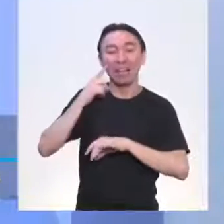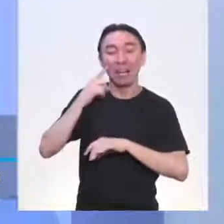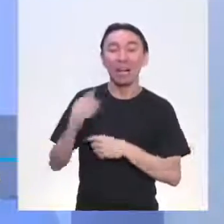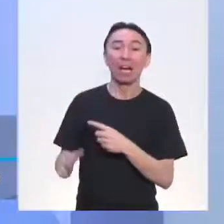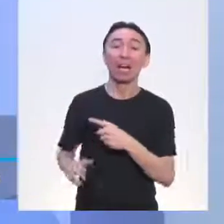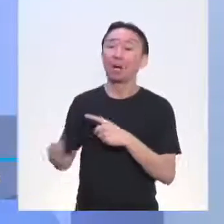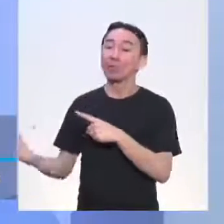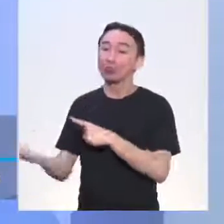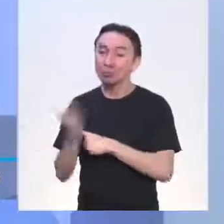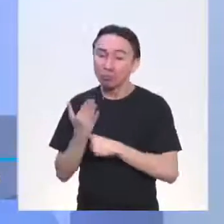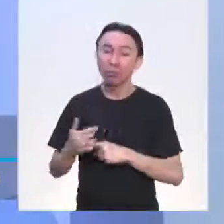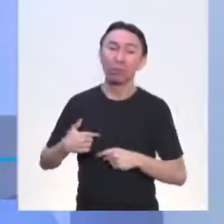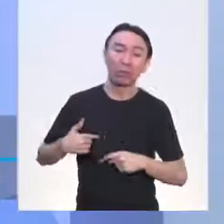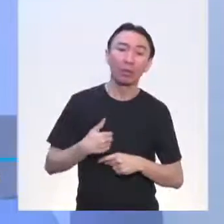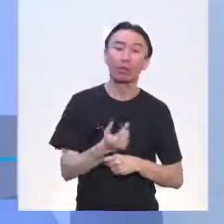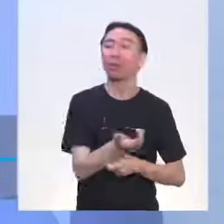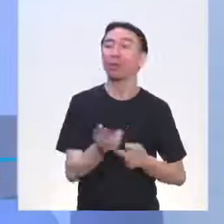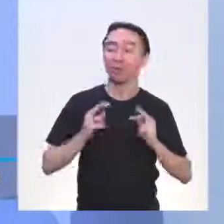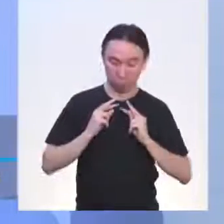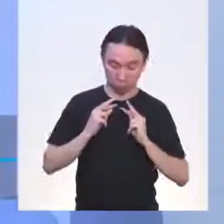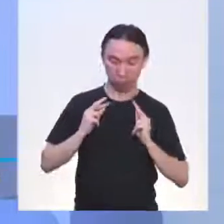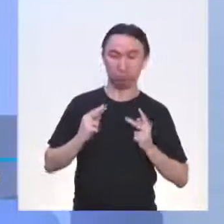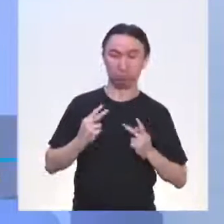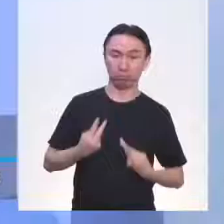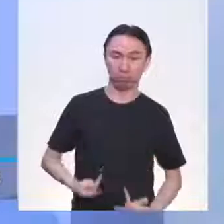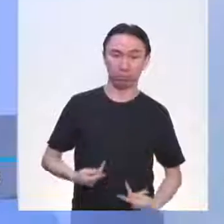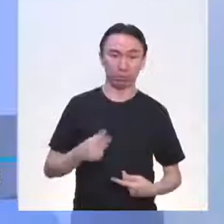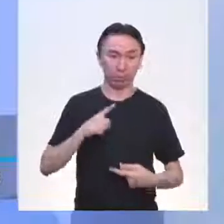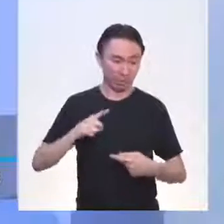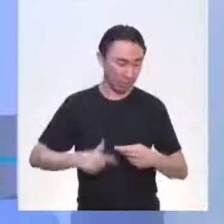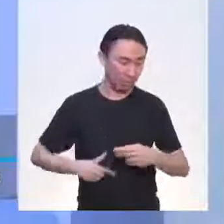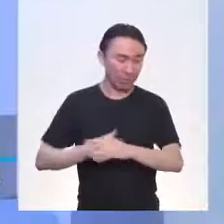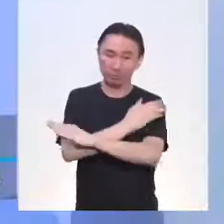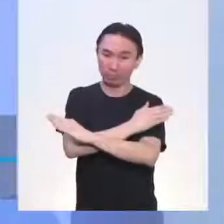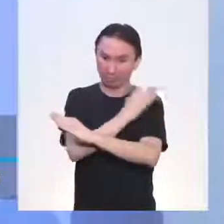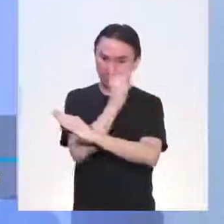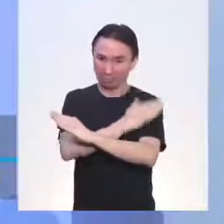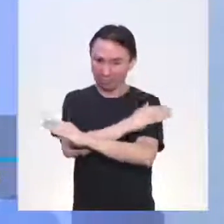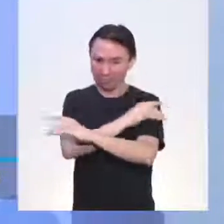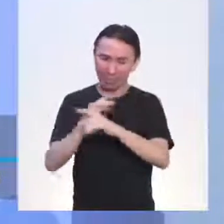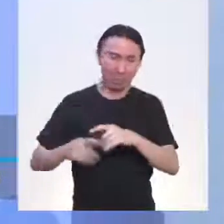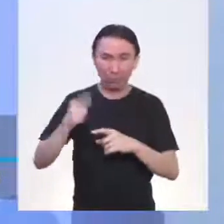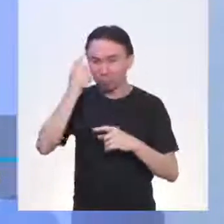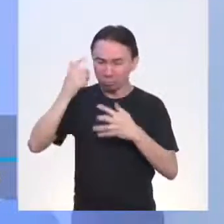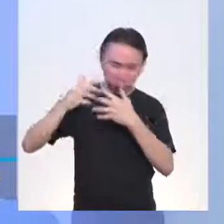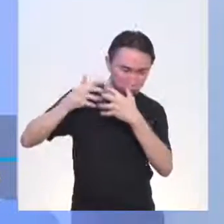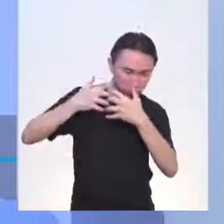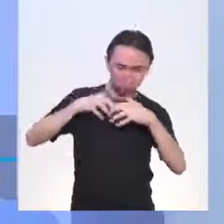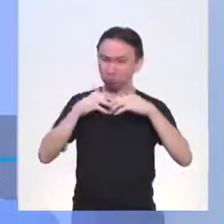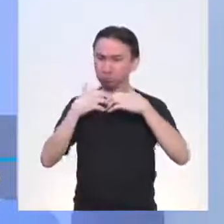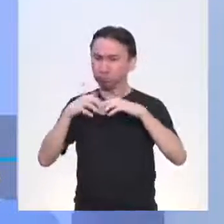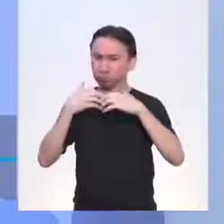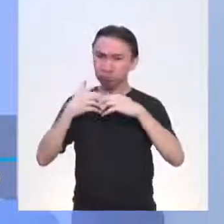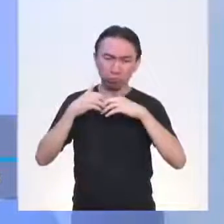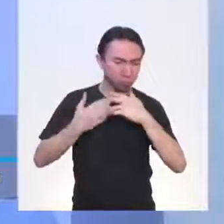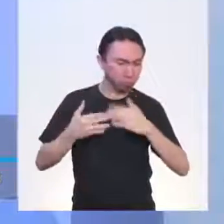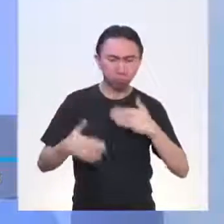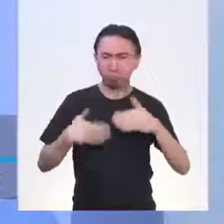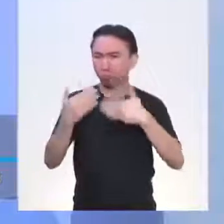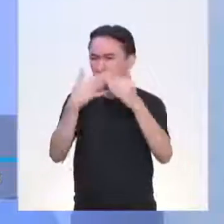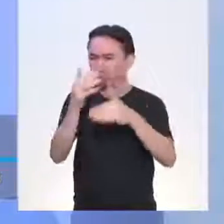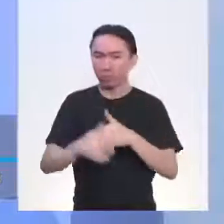desenvolver-se intelectualmente muito mais do que os demais animais. Ou